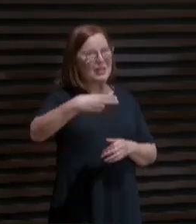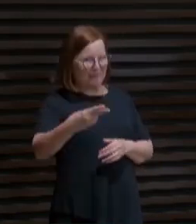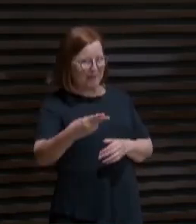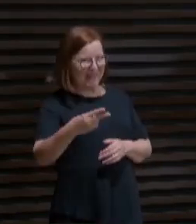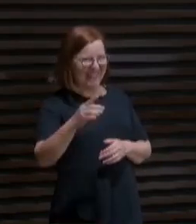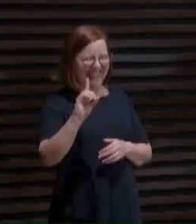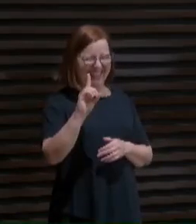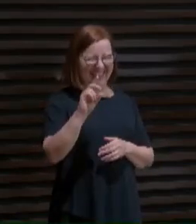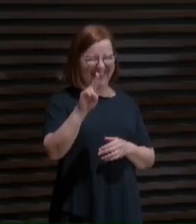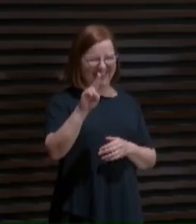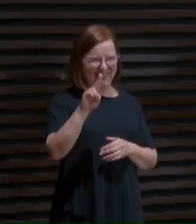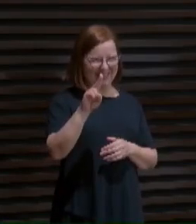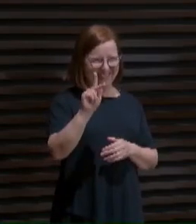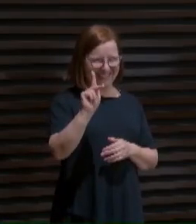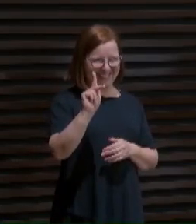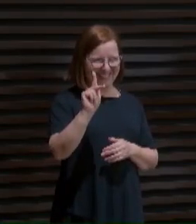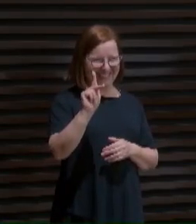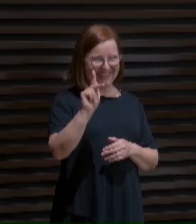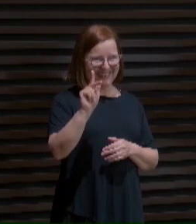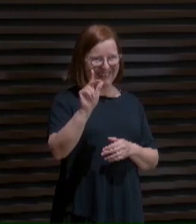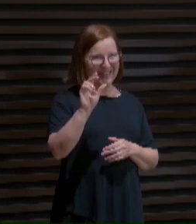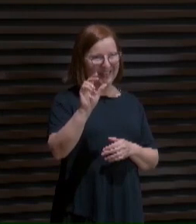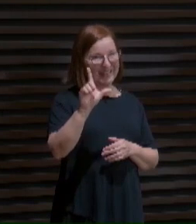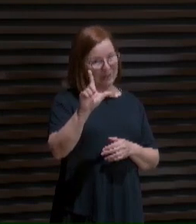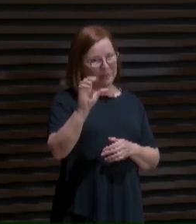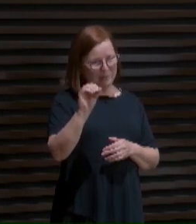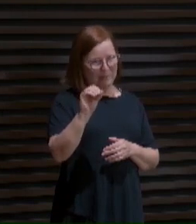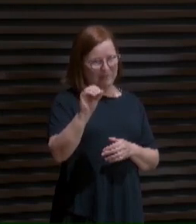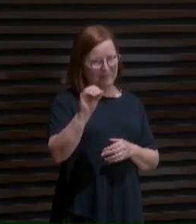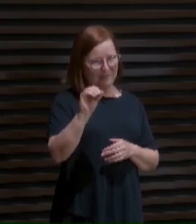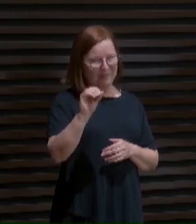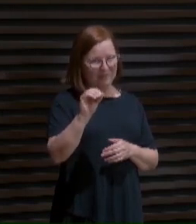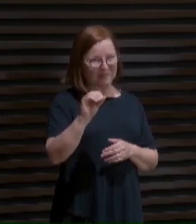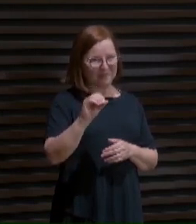Às vezes que a Bíblia fala dele, sempre fala ele como Dídimo.